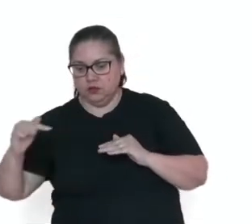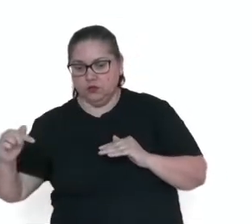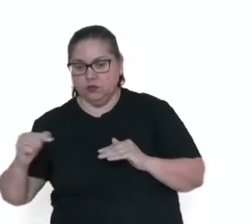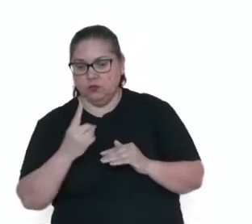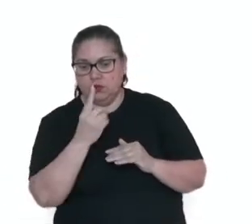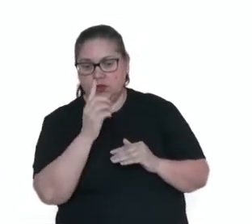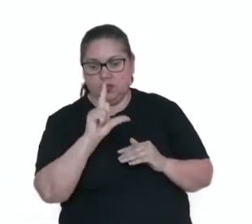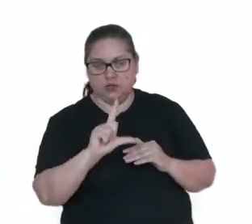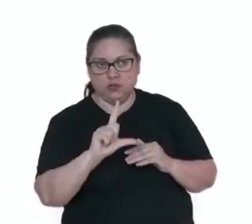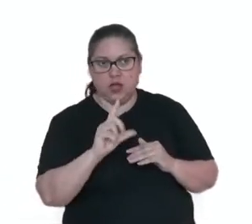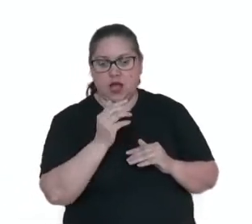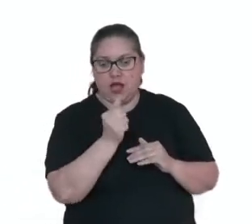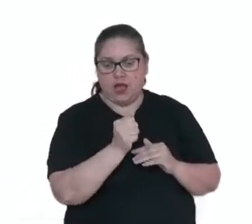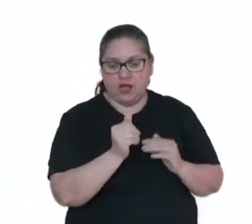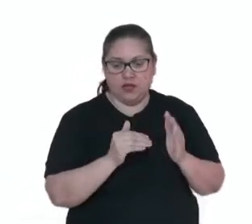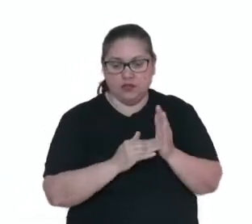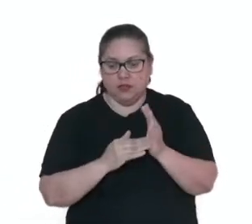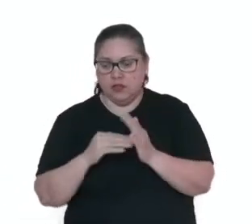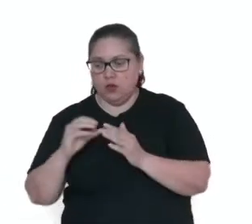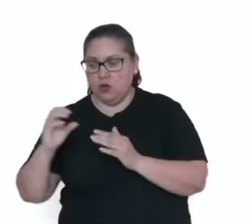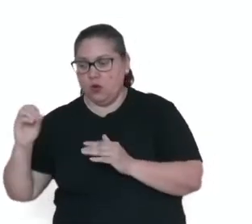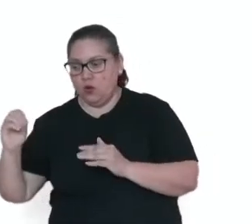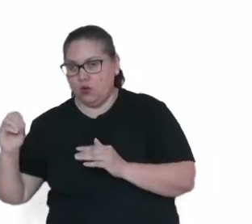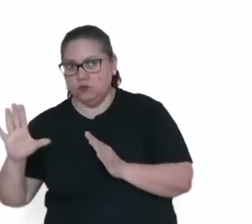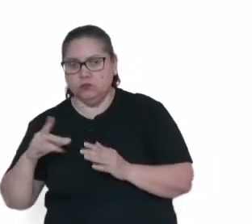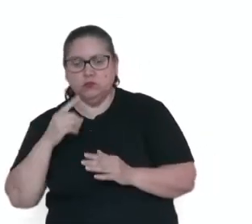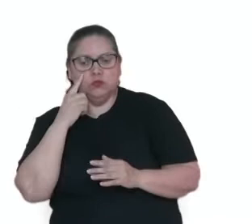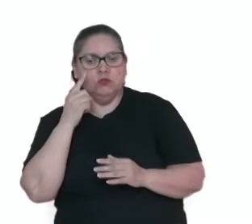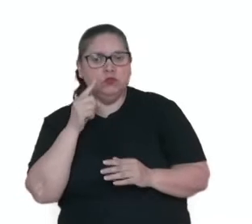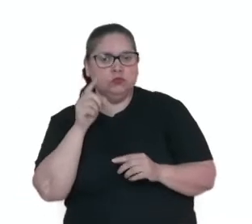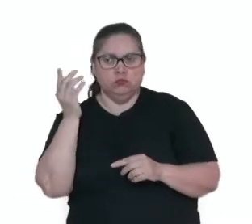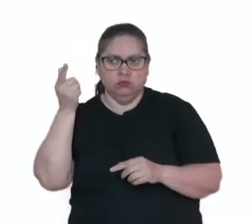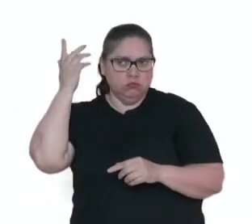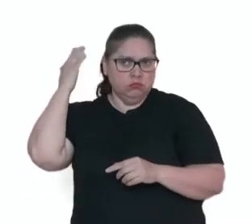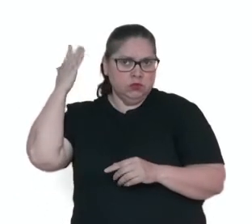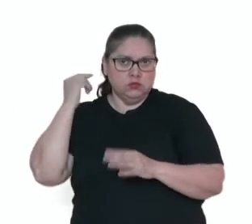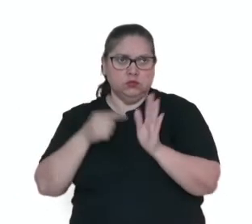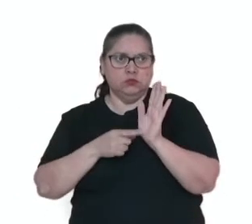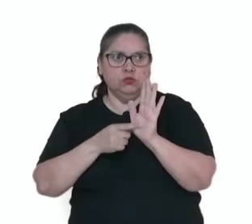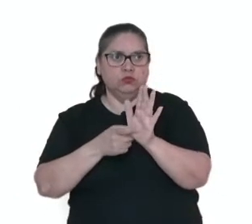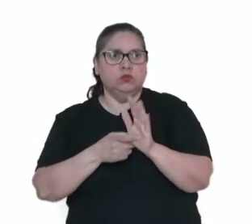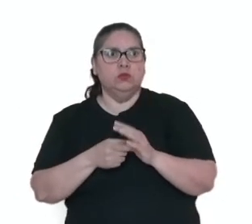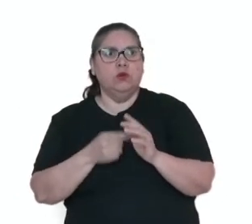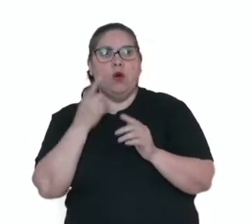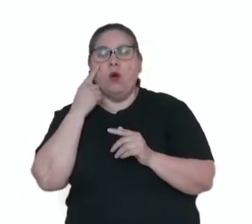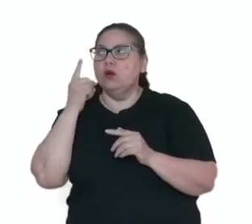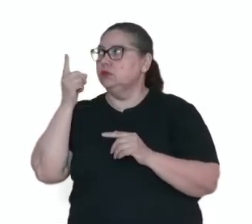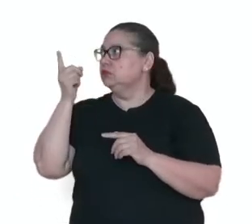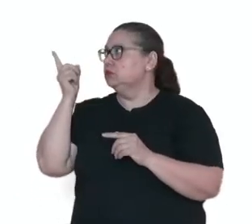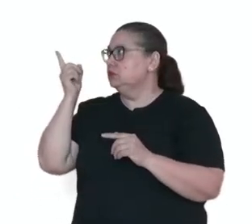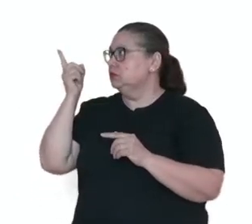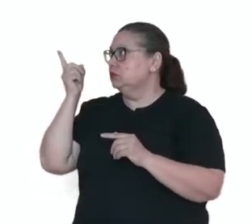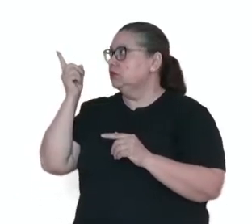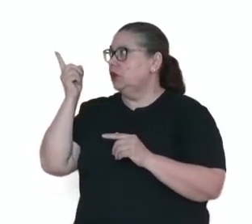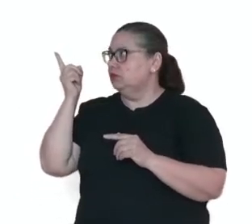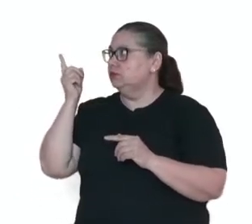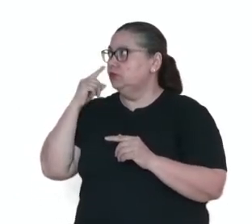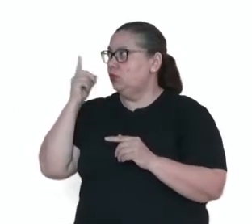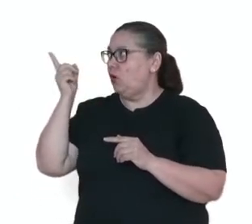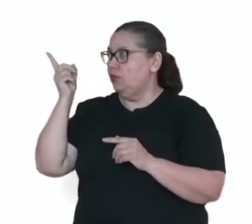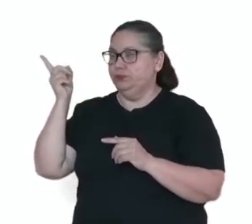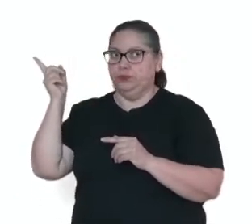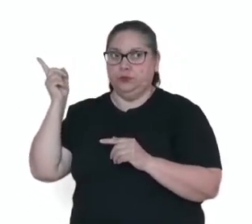uma letra, de A até O. Como a gente viu naquele tabuleiro que eu mostrei para vocês, ó. Vou até voltar aqui, ó. Isso, olha